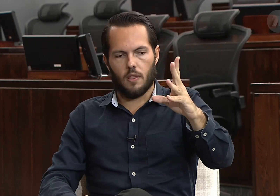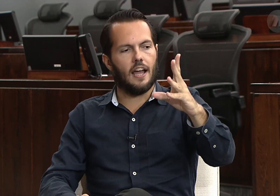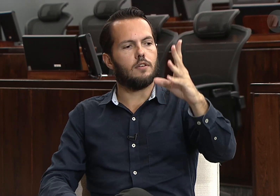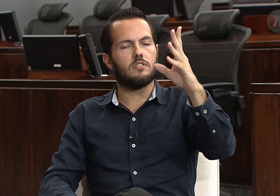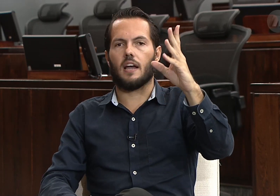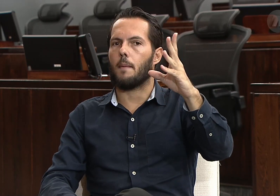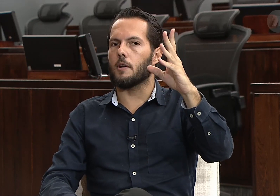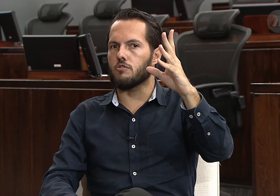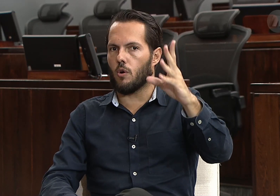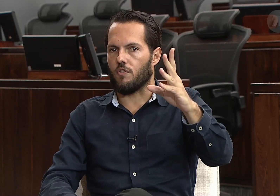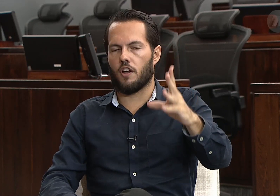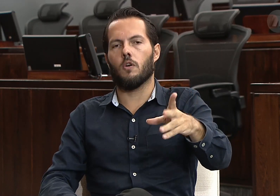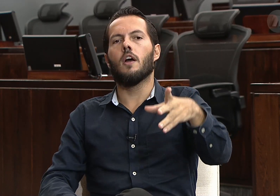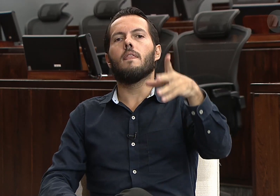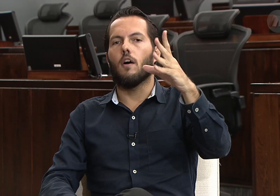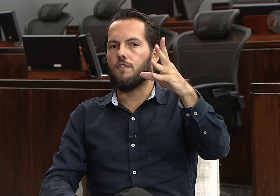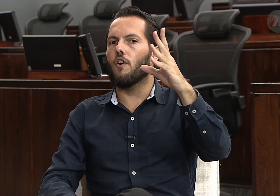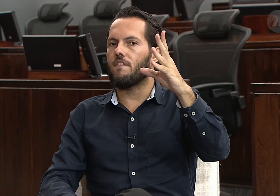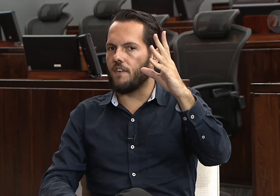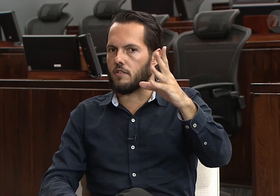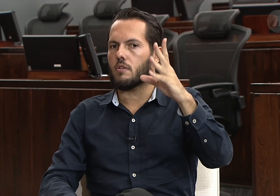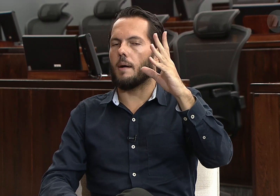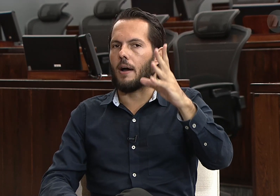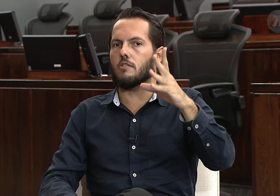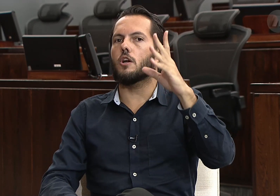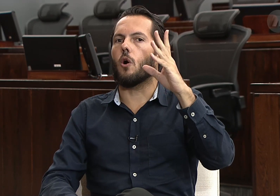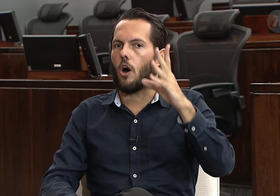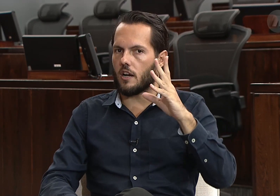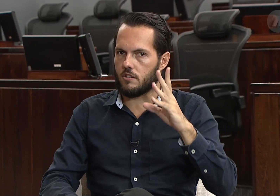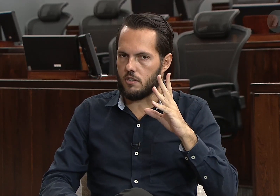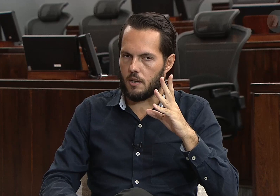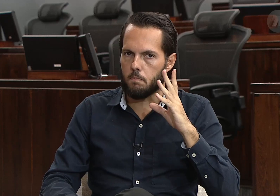Jair Bolsonaro se a época do seu governo não foi feito